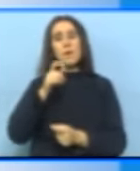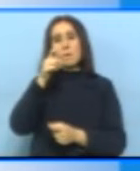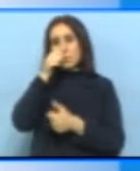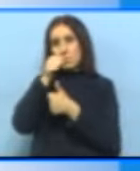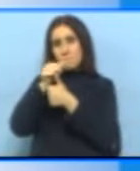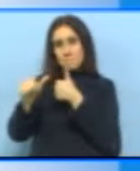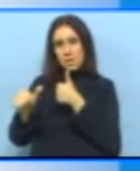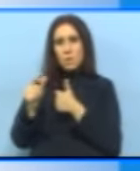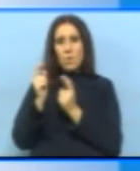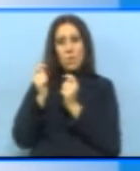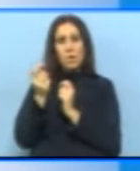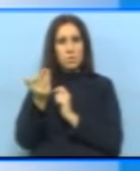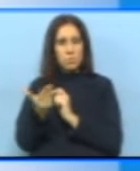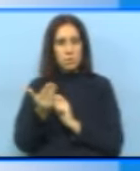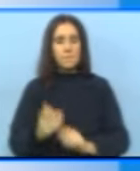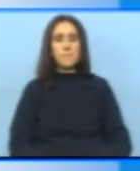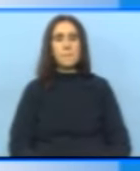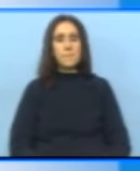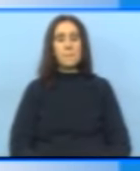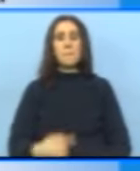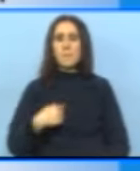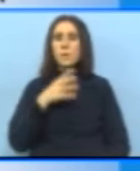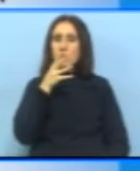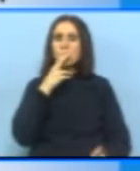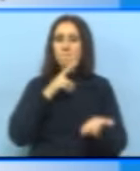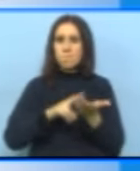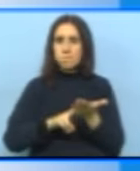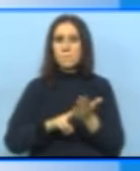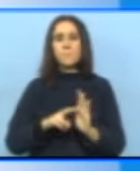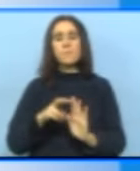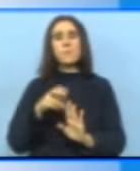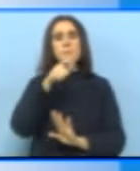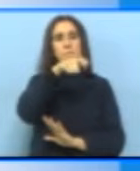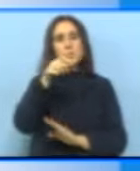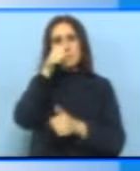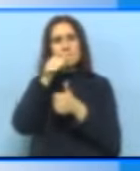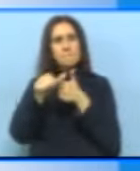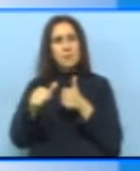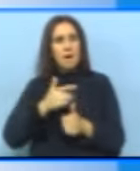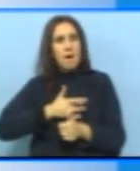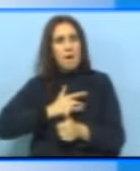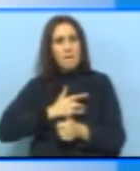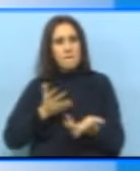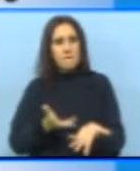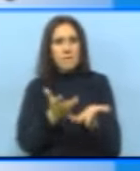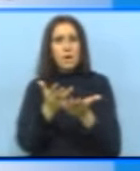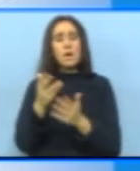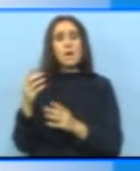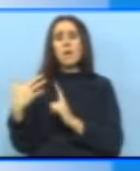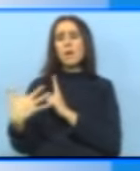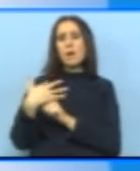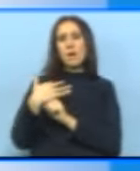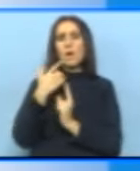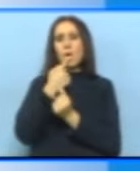teu inimigo. Eu, porém, digo-vos: amai os vossos inimigos e orai por aqueles que vos